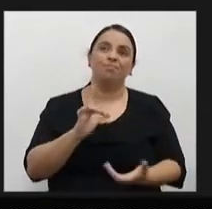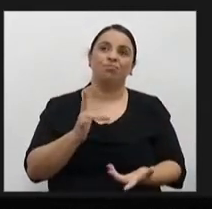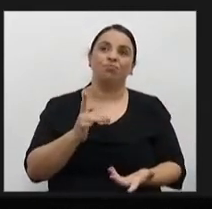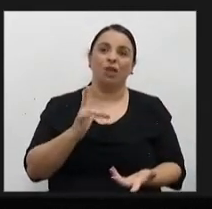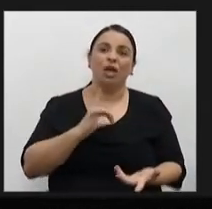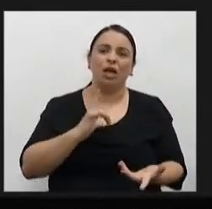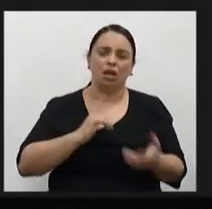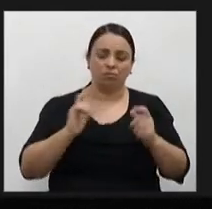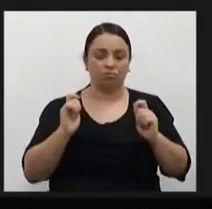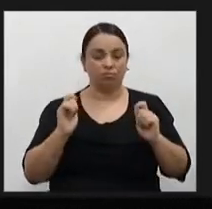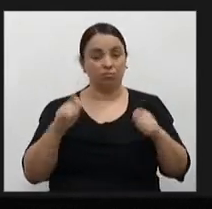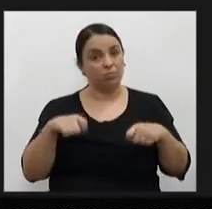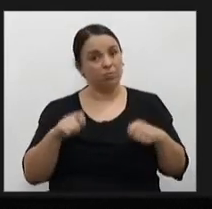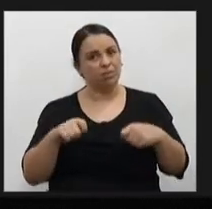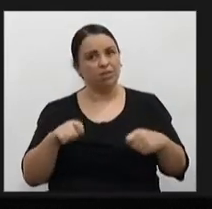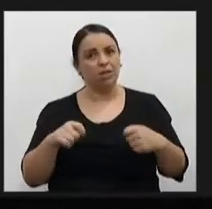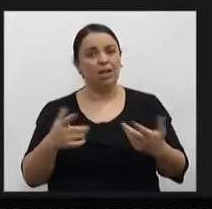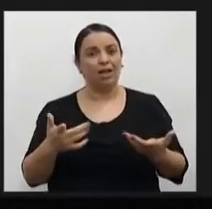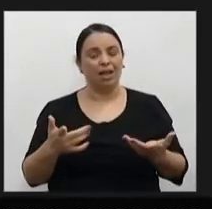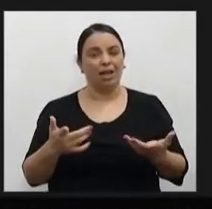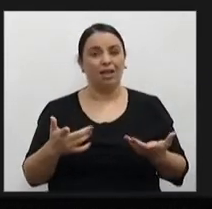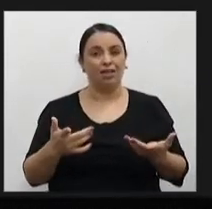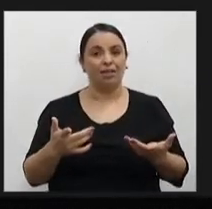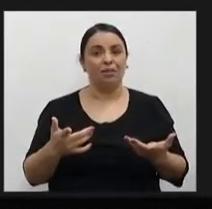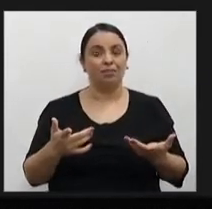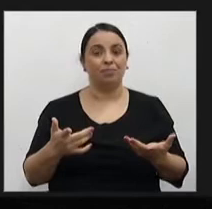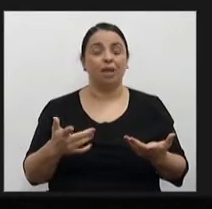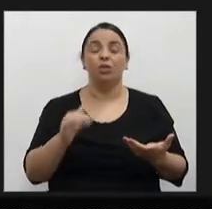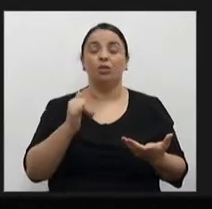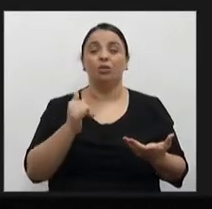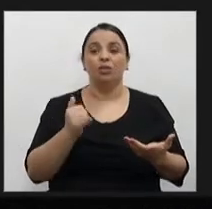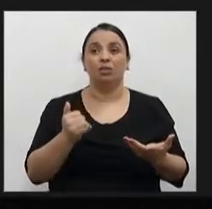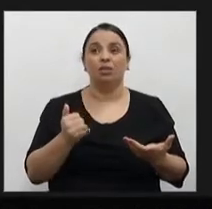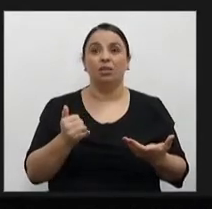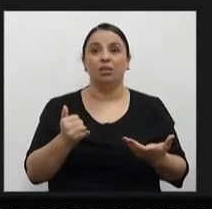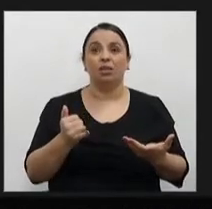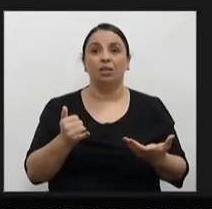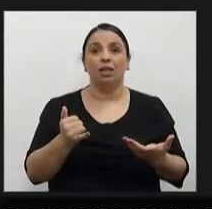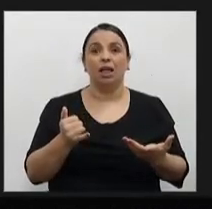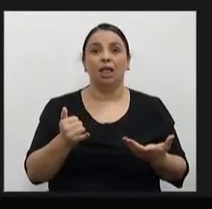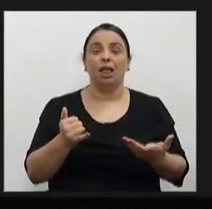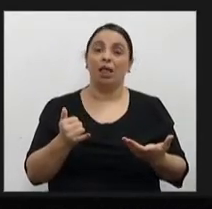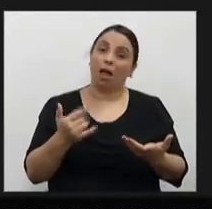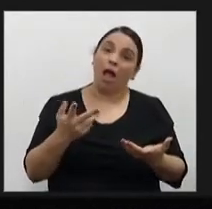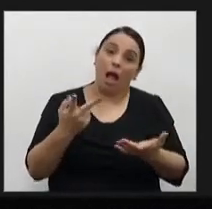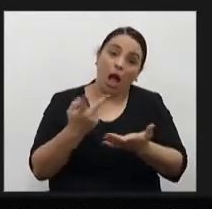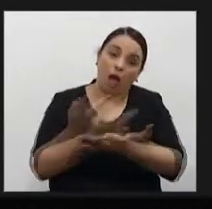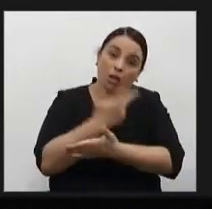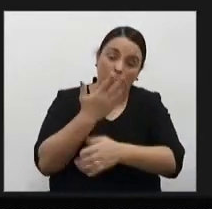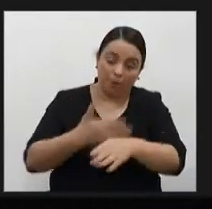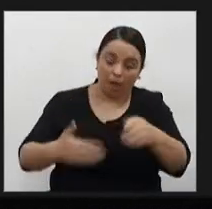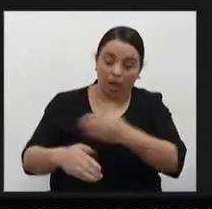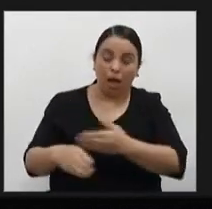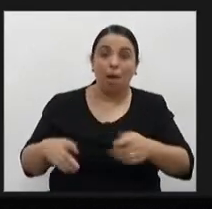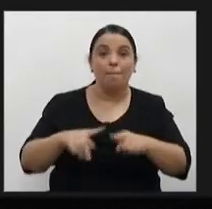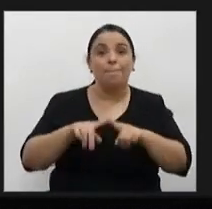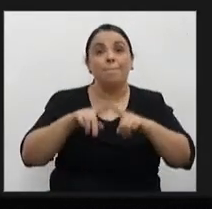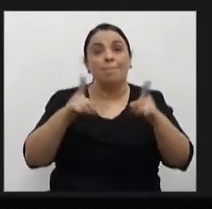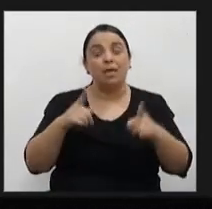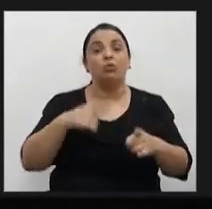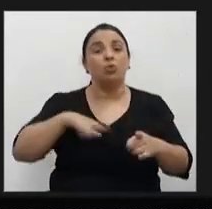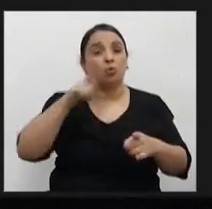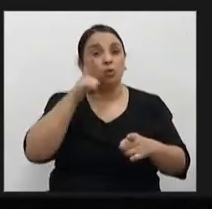tenho, devido à minha paraplegia, eu ainda consigo ter acesso ao esporte, né, devido às minhas